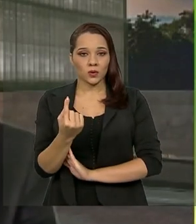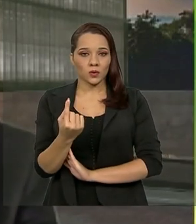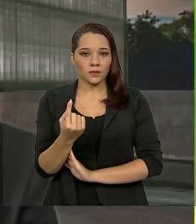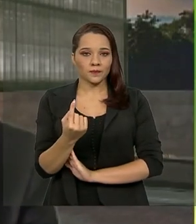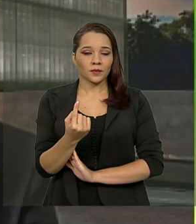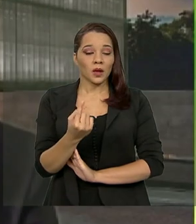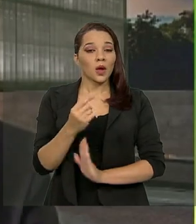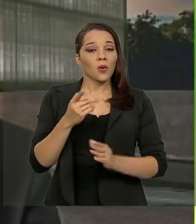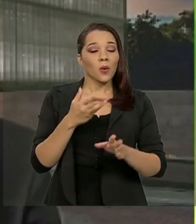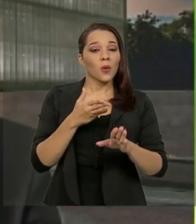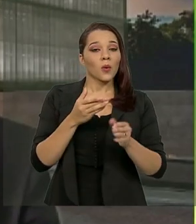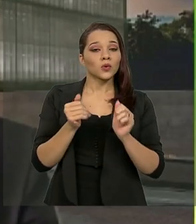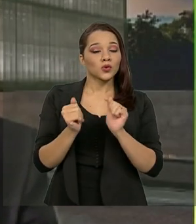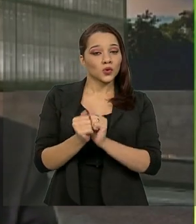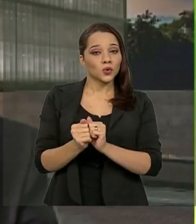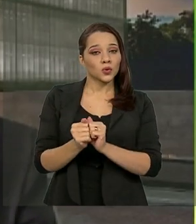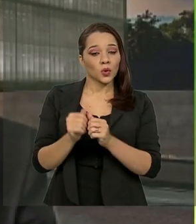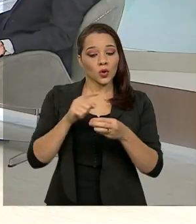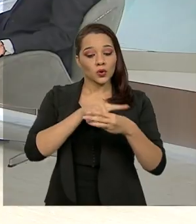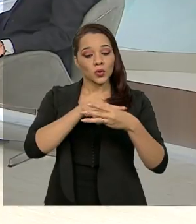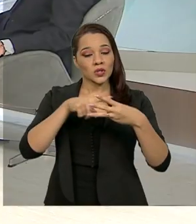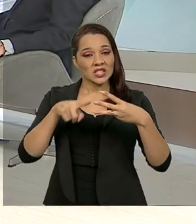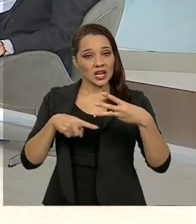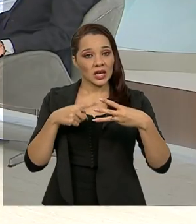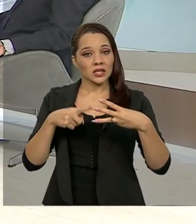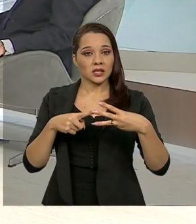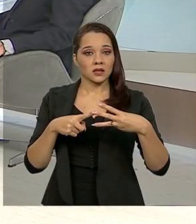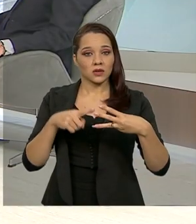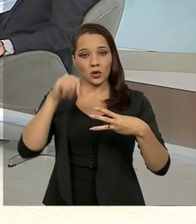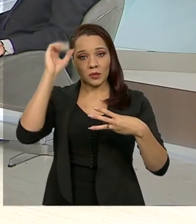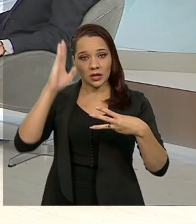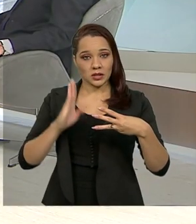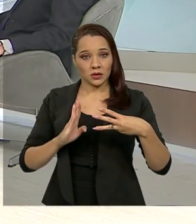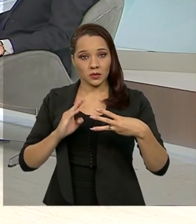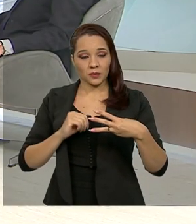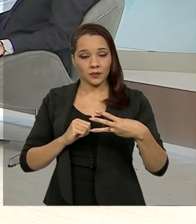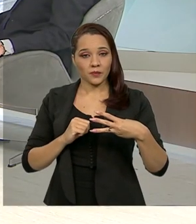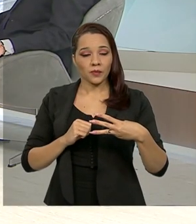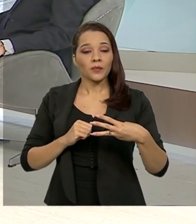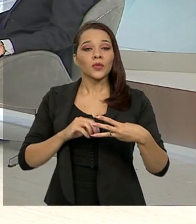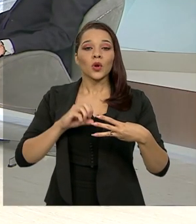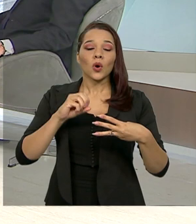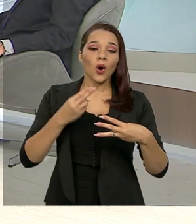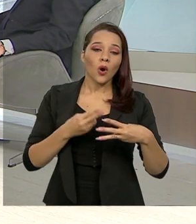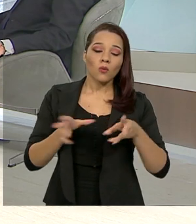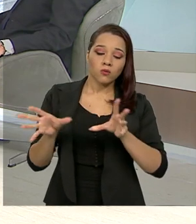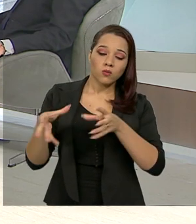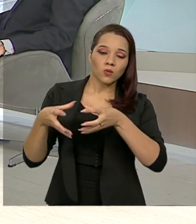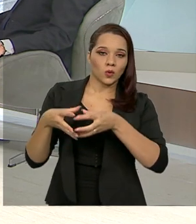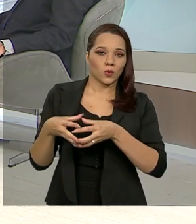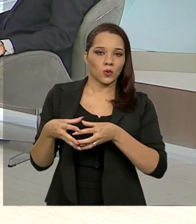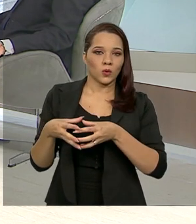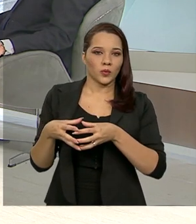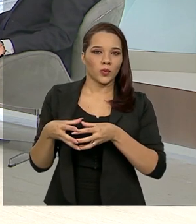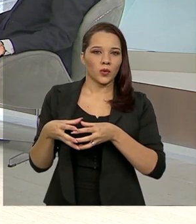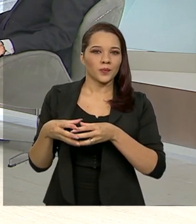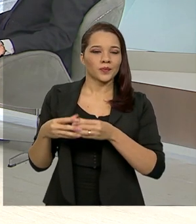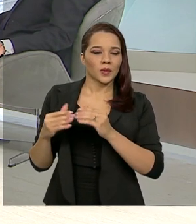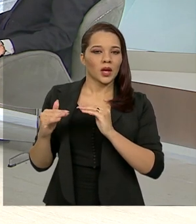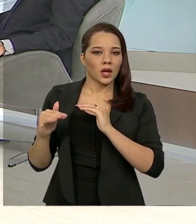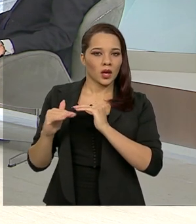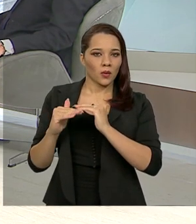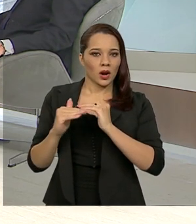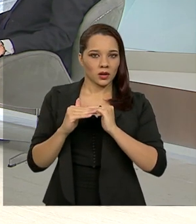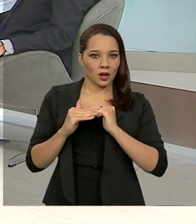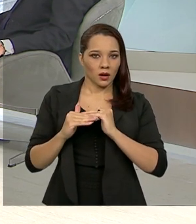a participação dos três entes da Federação Brasileira, com um comitê paritário,